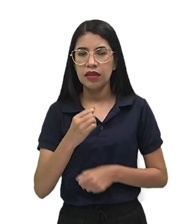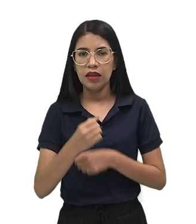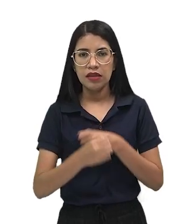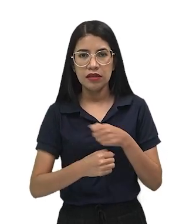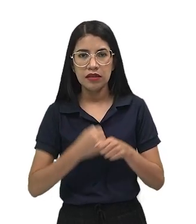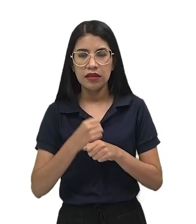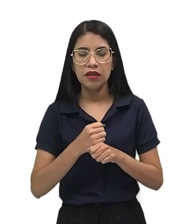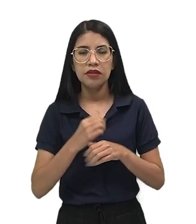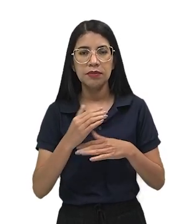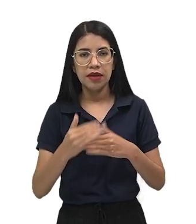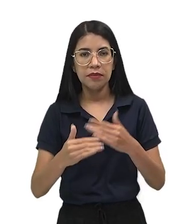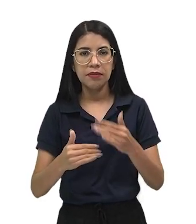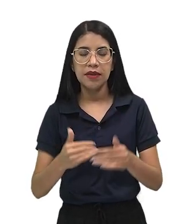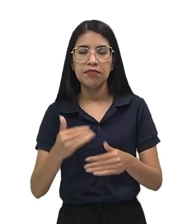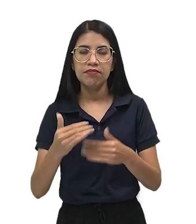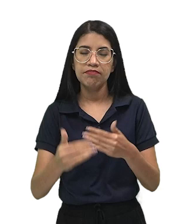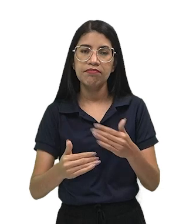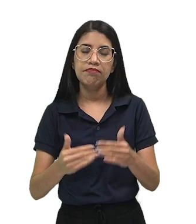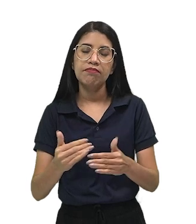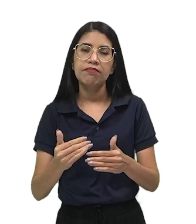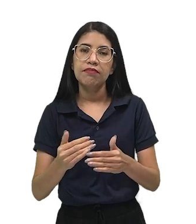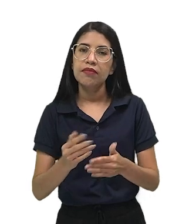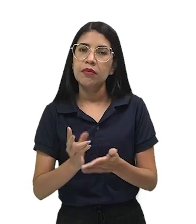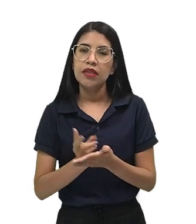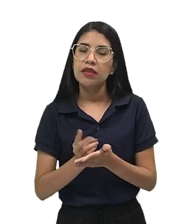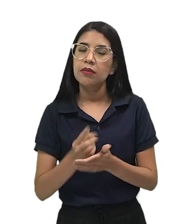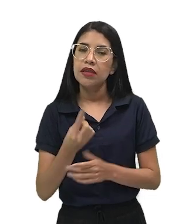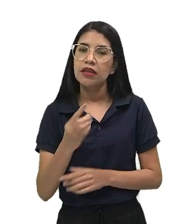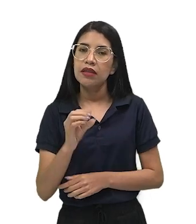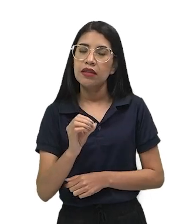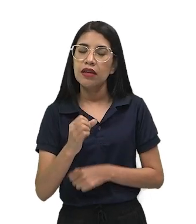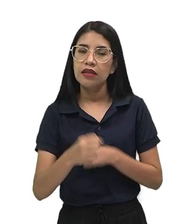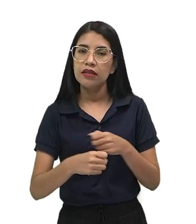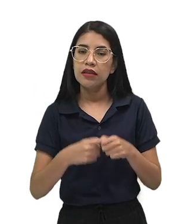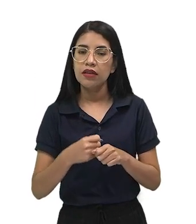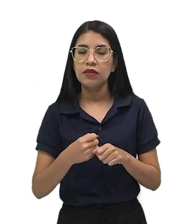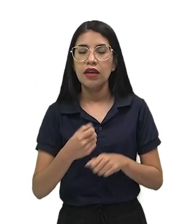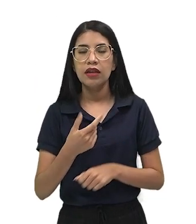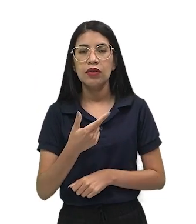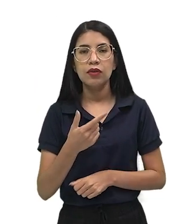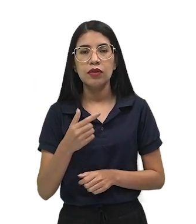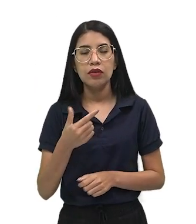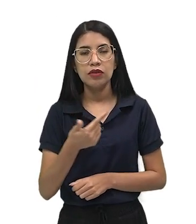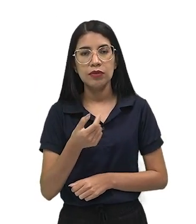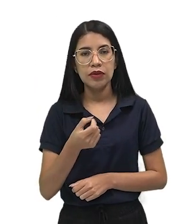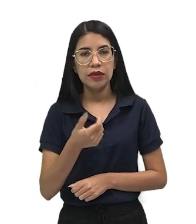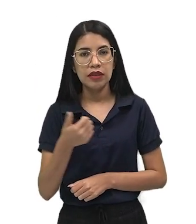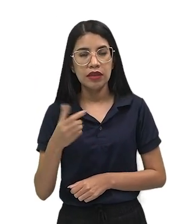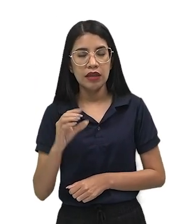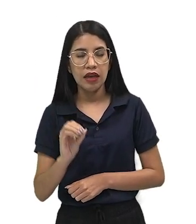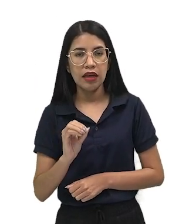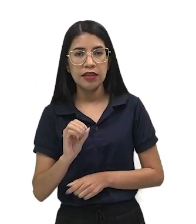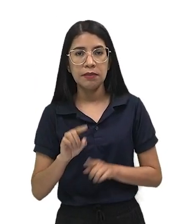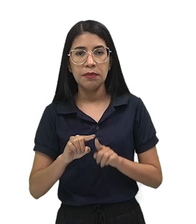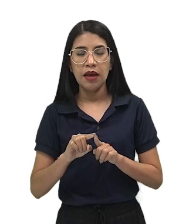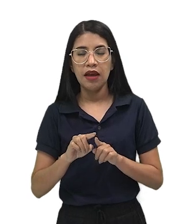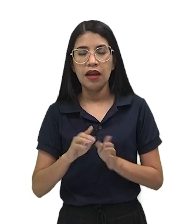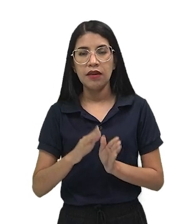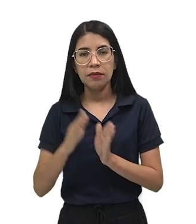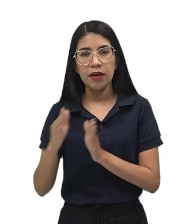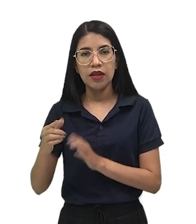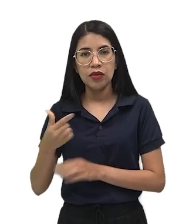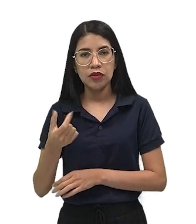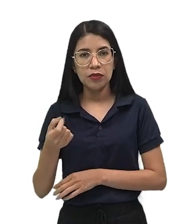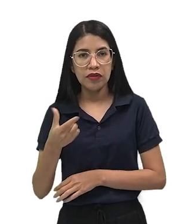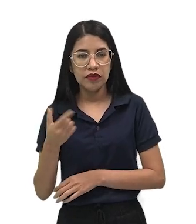né? 2010. E aí o que seria em 2020? Tivemos a pandemia, ele